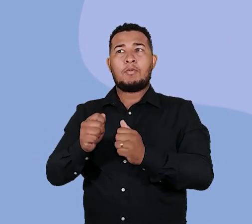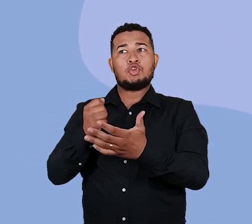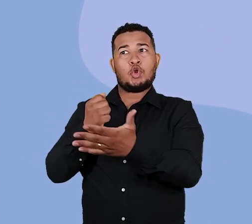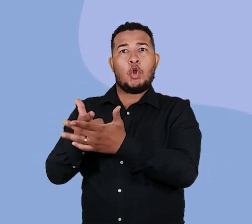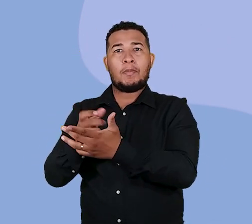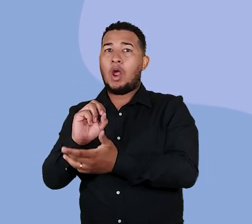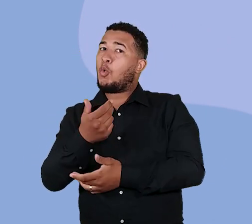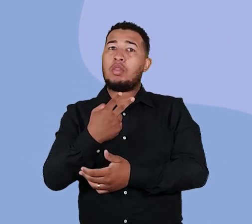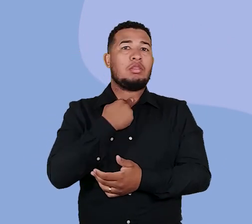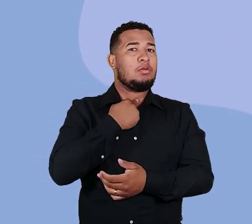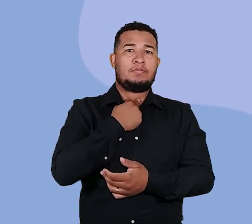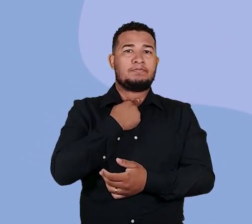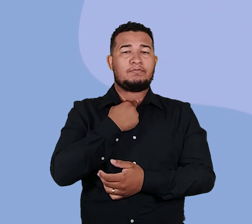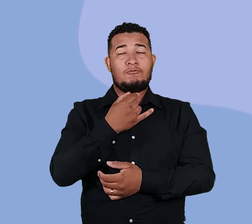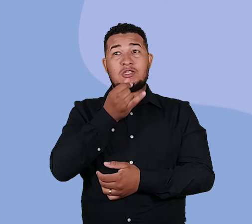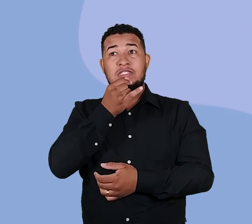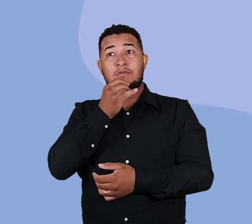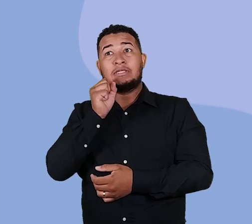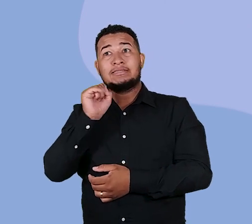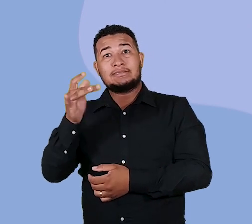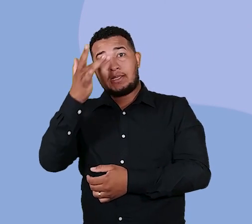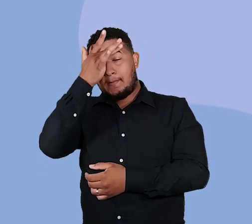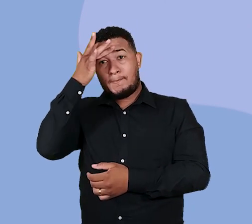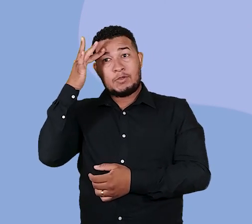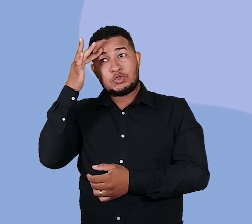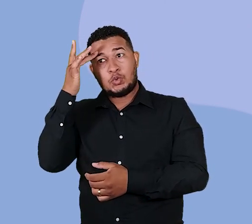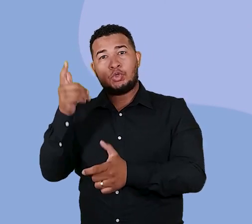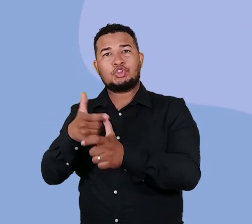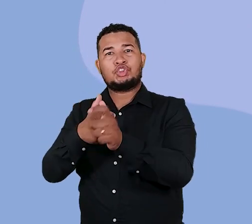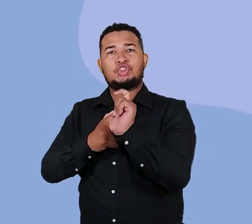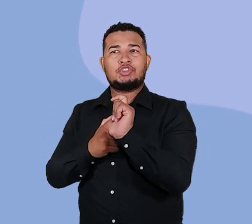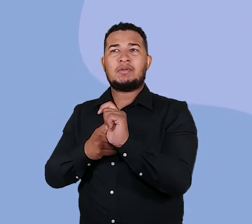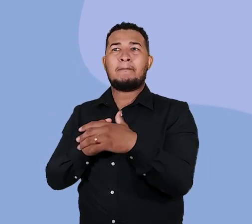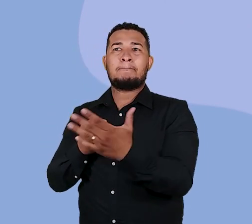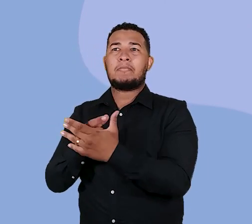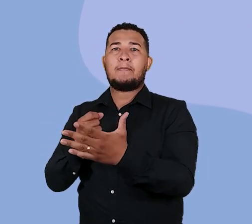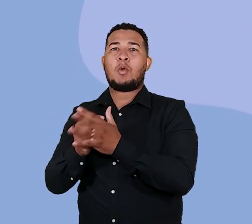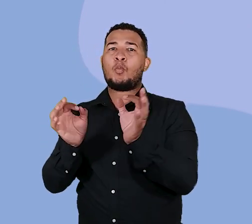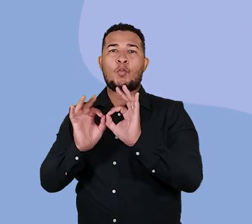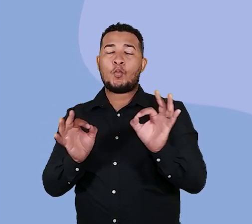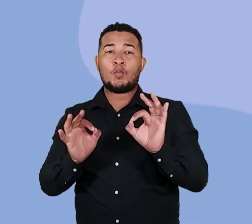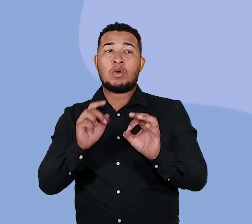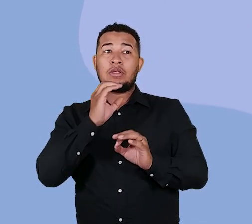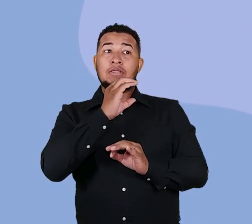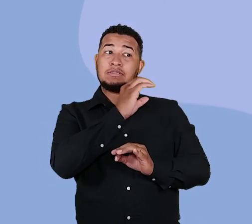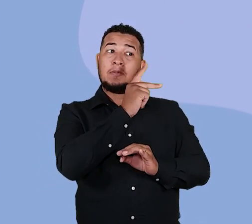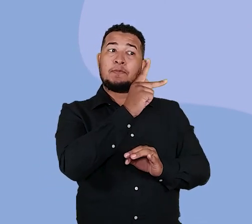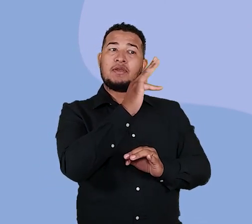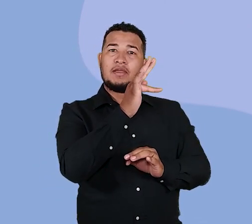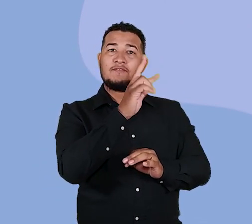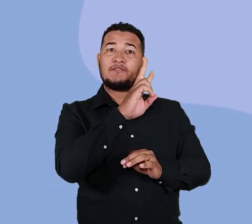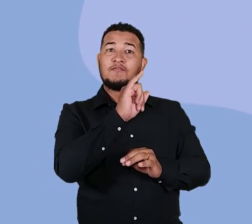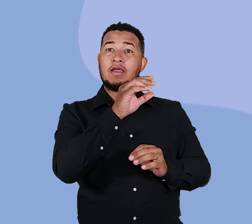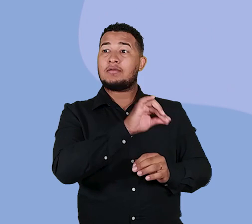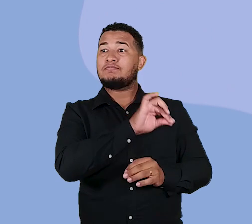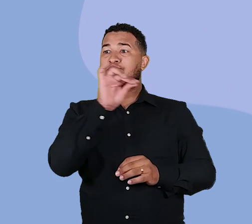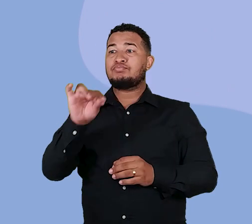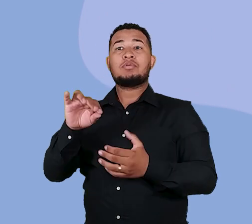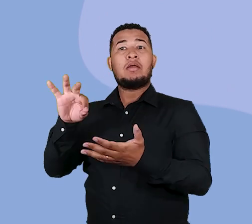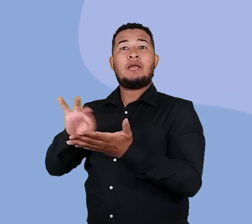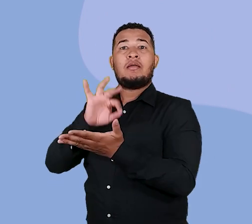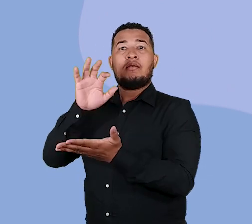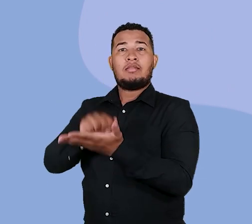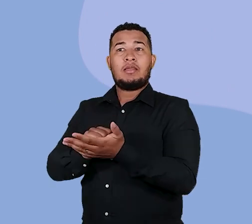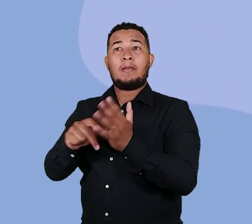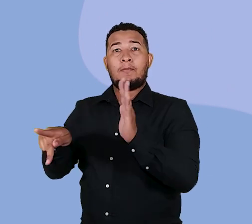não. Quando pessoas deixam de pagar uma dívida, após um certo tempo, o número do CPF dela vai para um